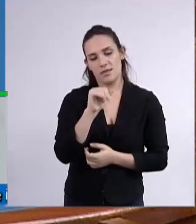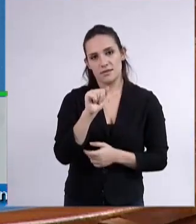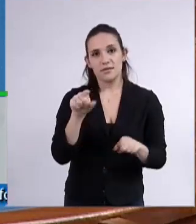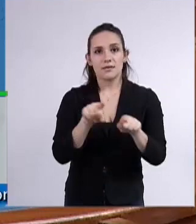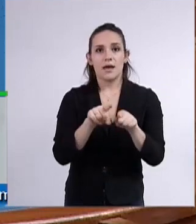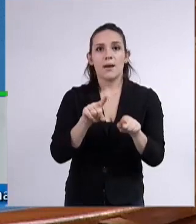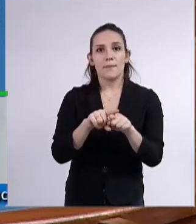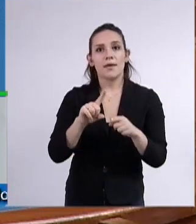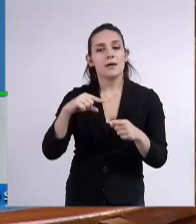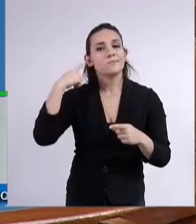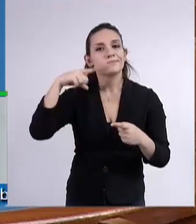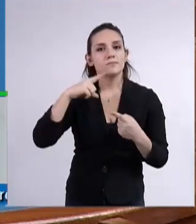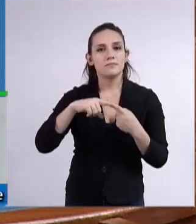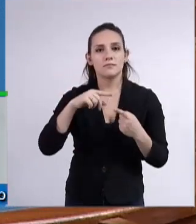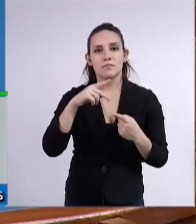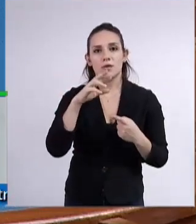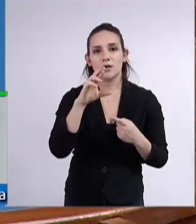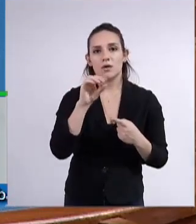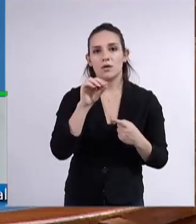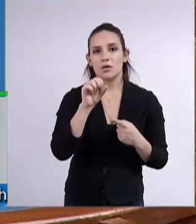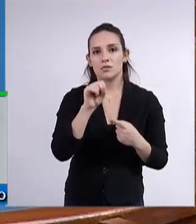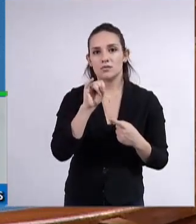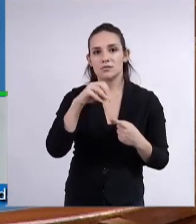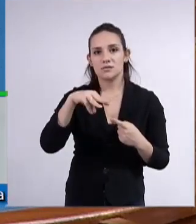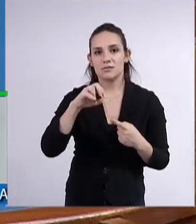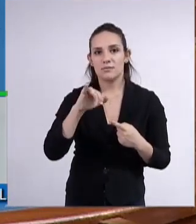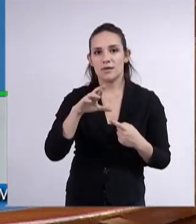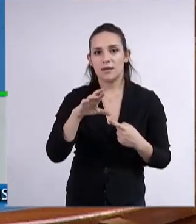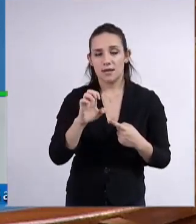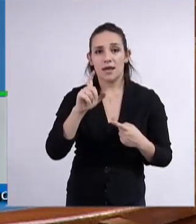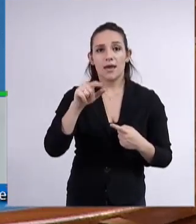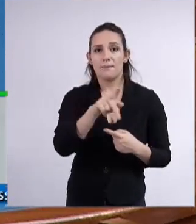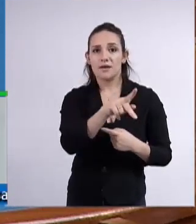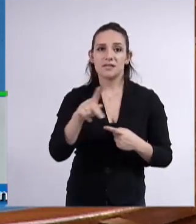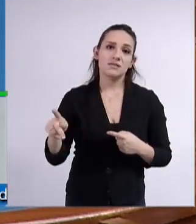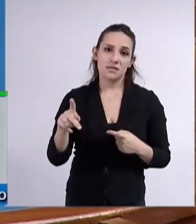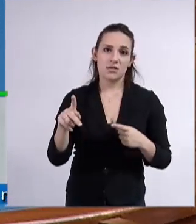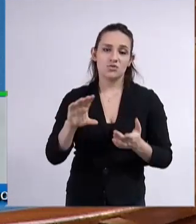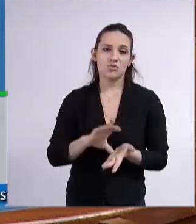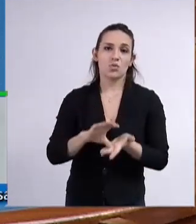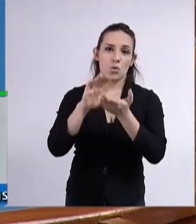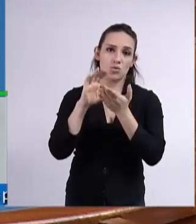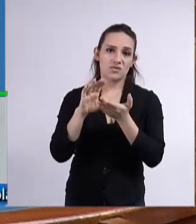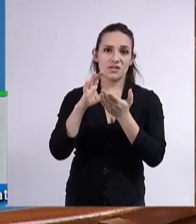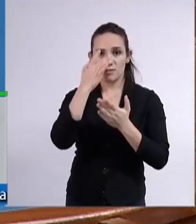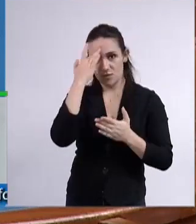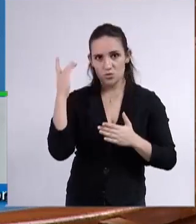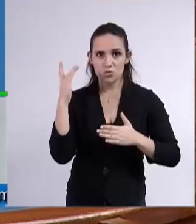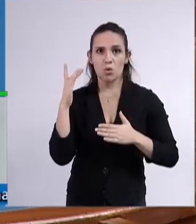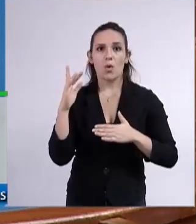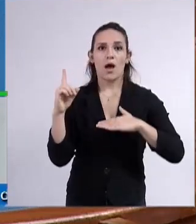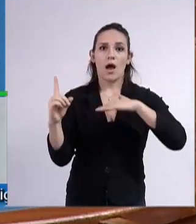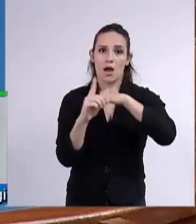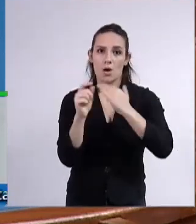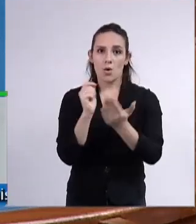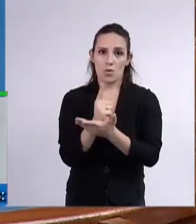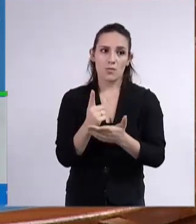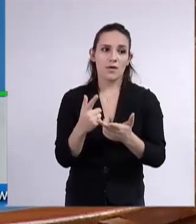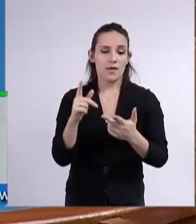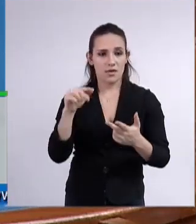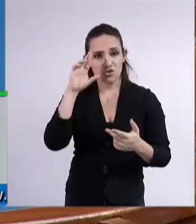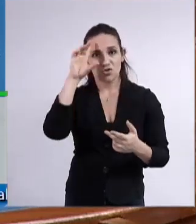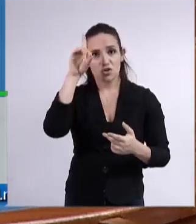Rosimeire Cecília da Costa, presidente do Conselho de Consumidores de Energia Elétrica de Mato Grosso do Sul e diretora-geral do